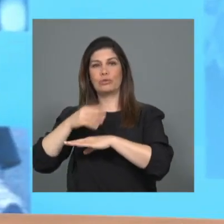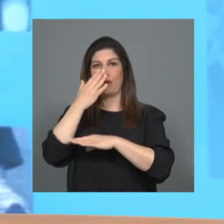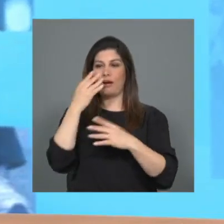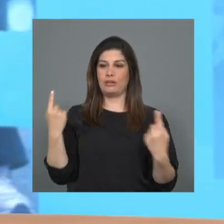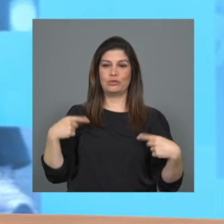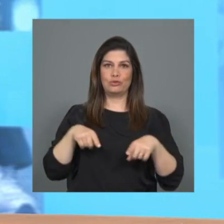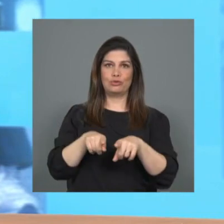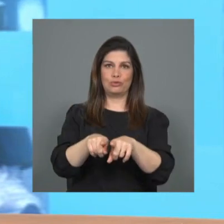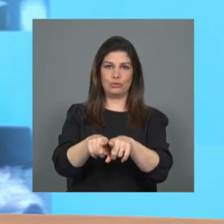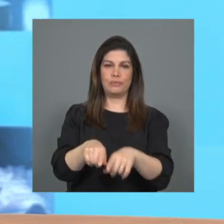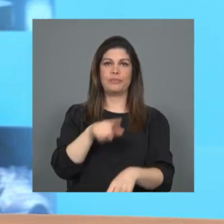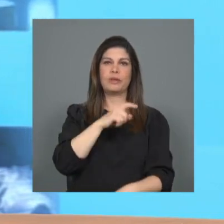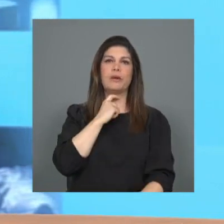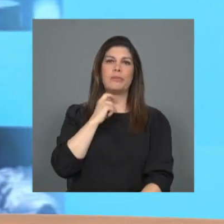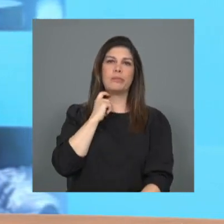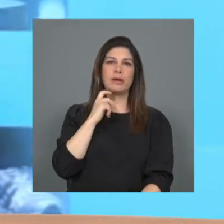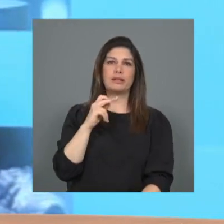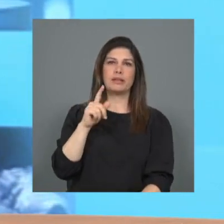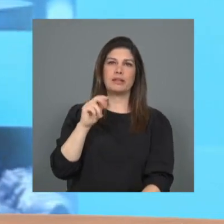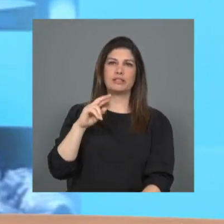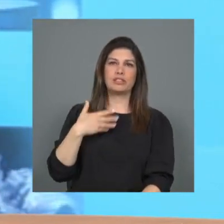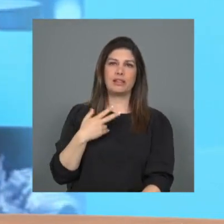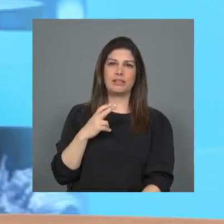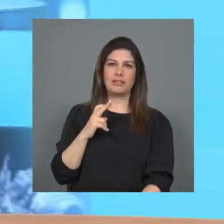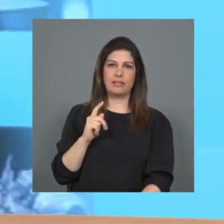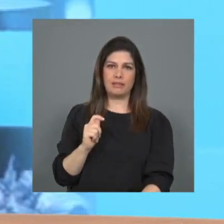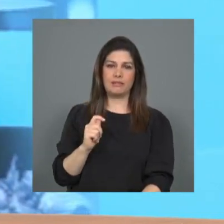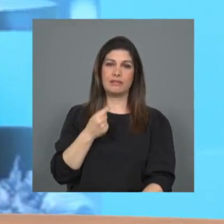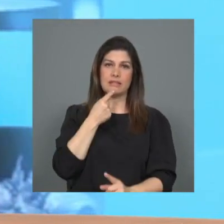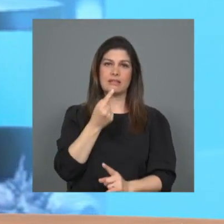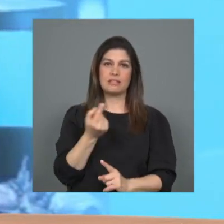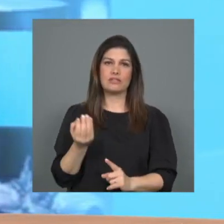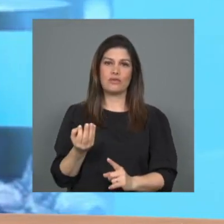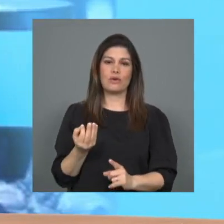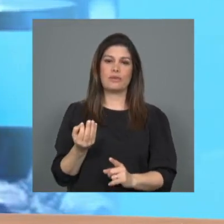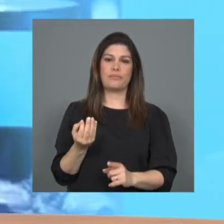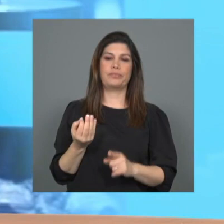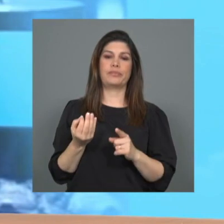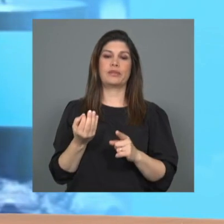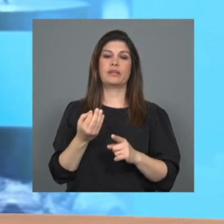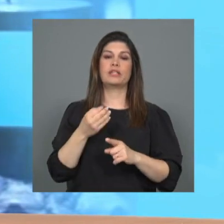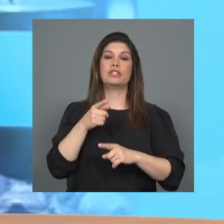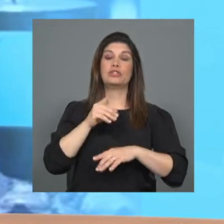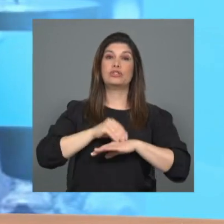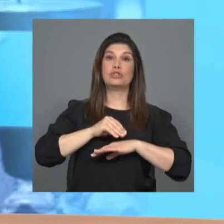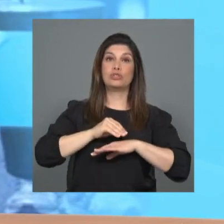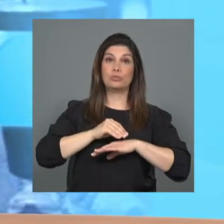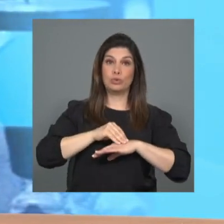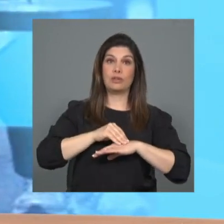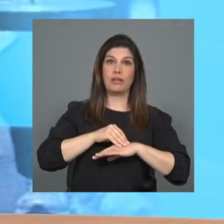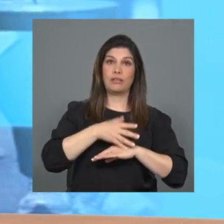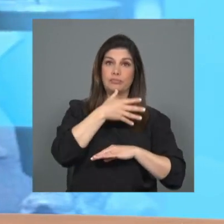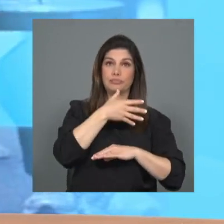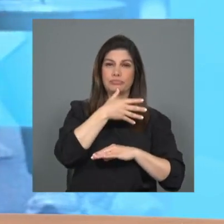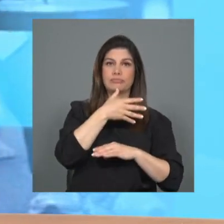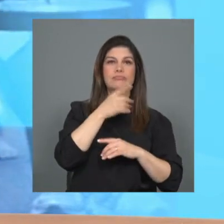padre Alexandre Aui dizia-me isso, o secretário do Dicastério, que de facto o testemunhal ajuda a credibilizar a formação que